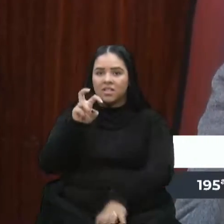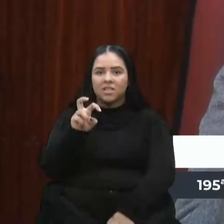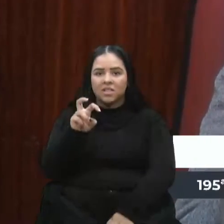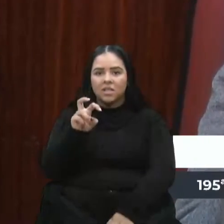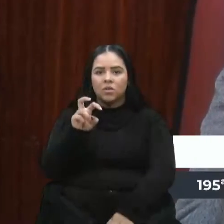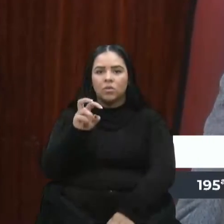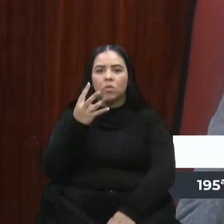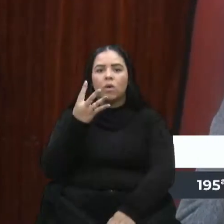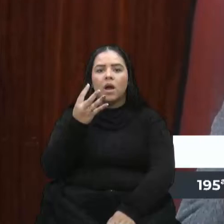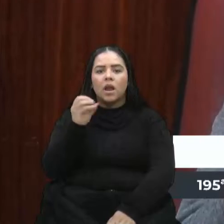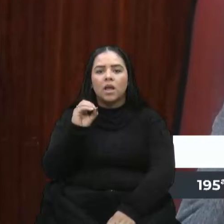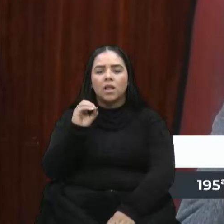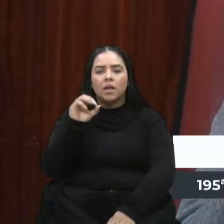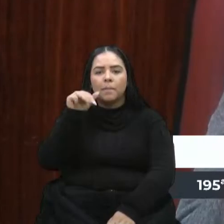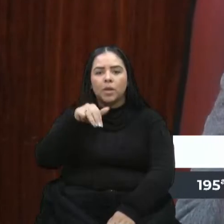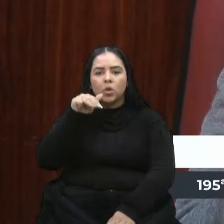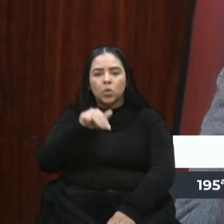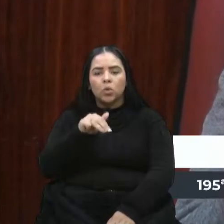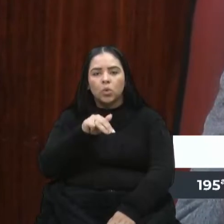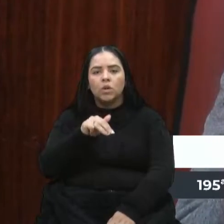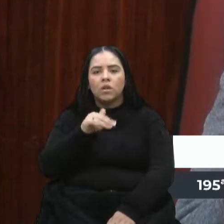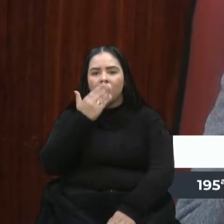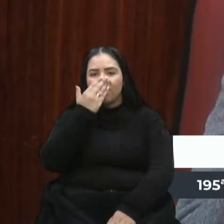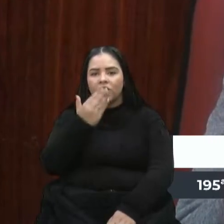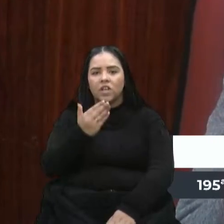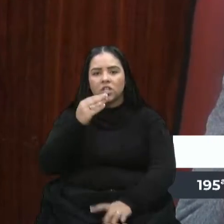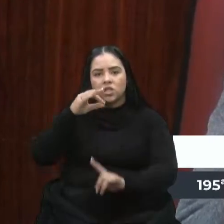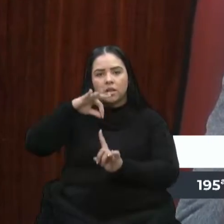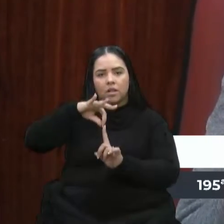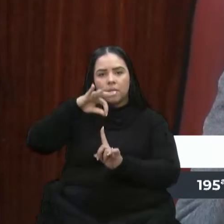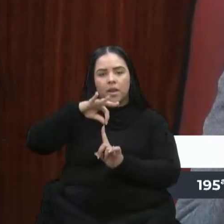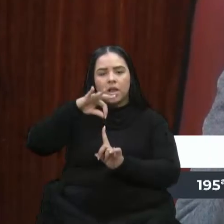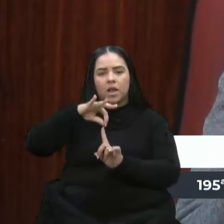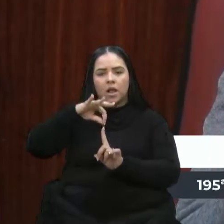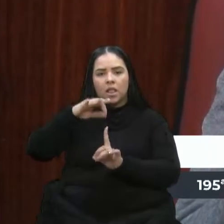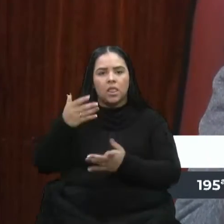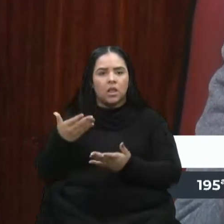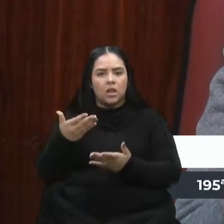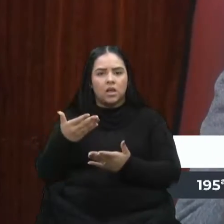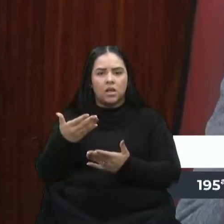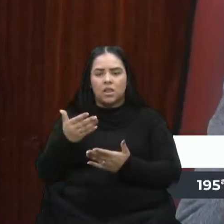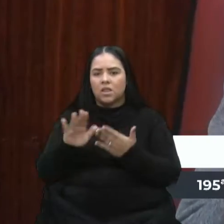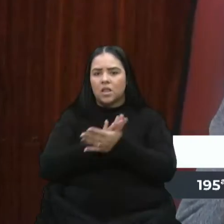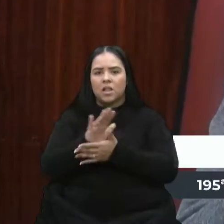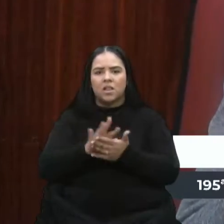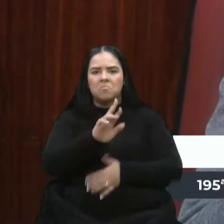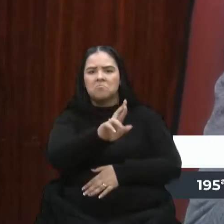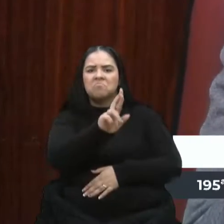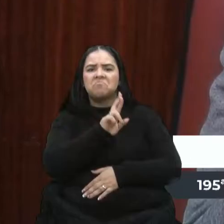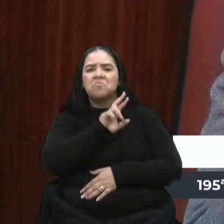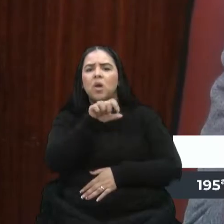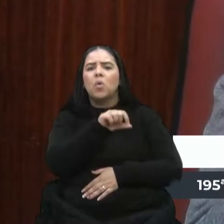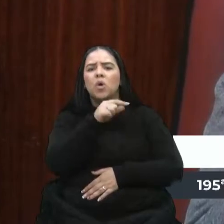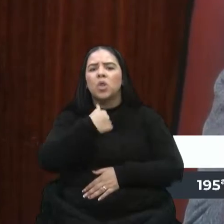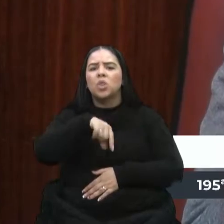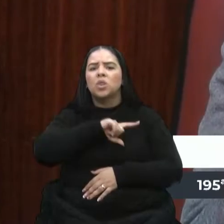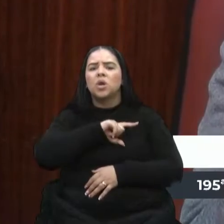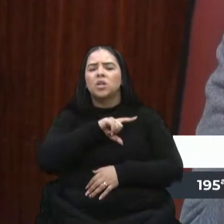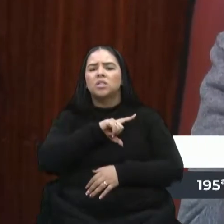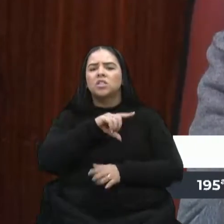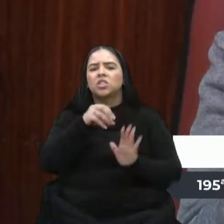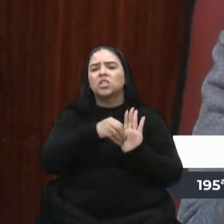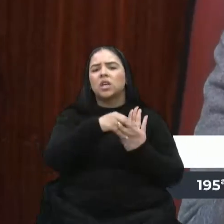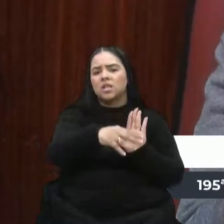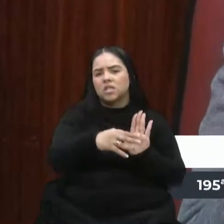fica 40 minutos na parada. E a gente não tem resposta sequer das indicações que a gente faz nesse sentido.